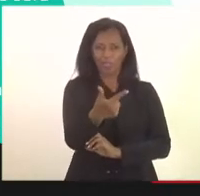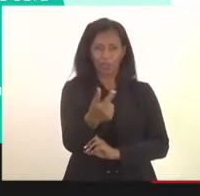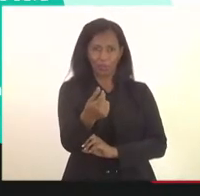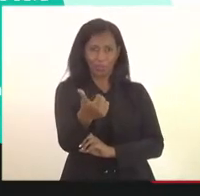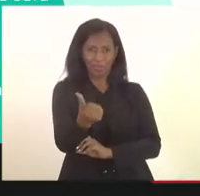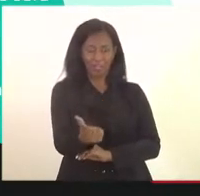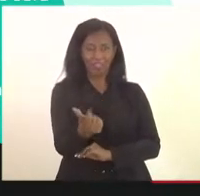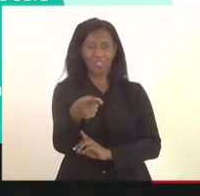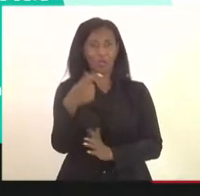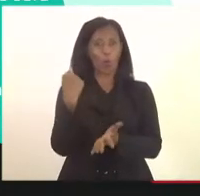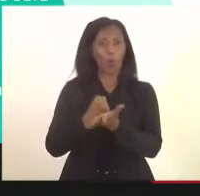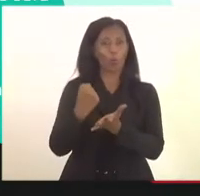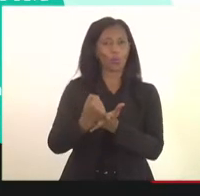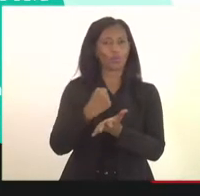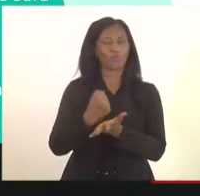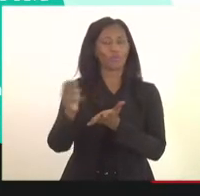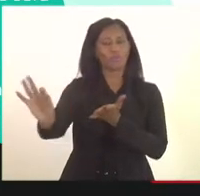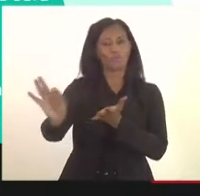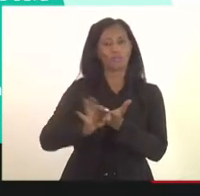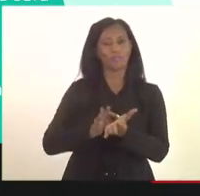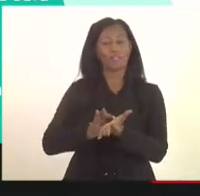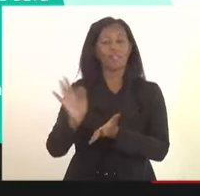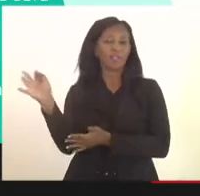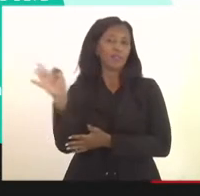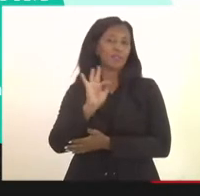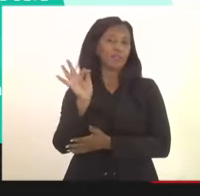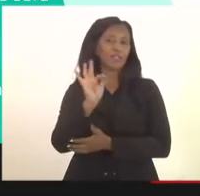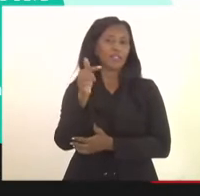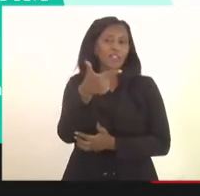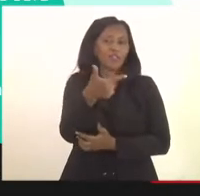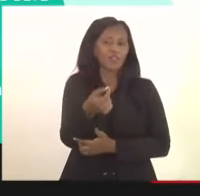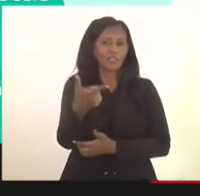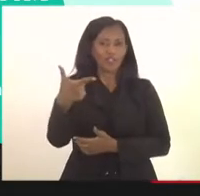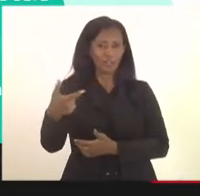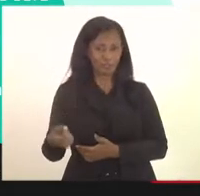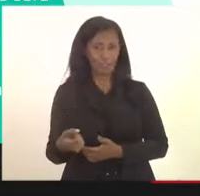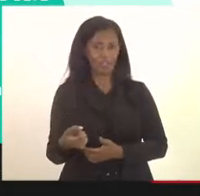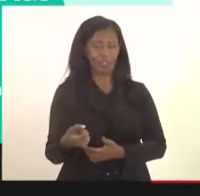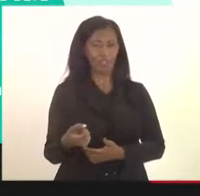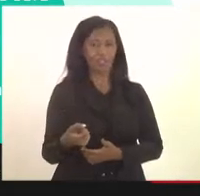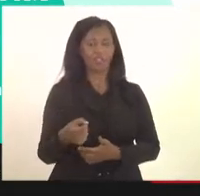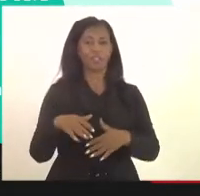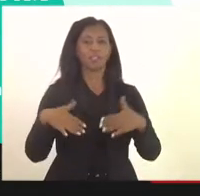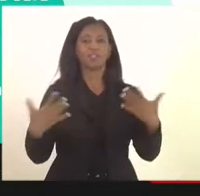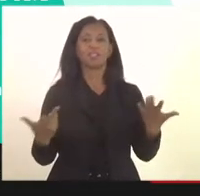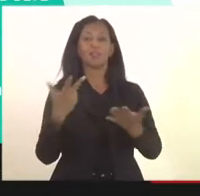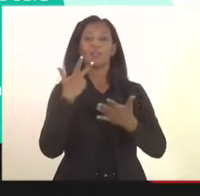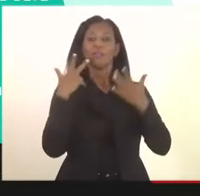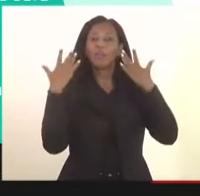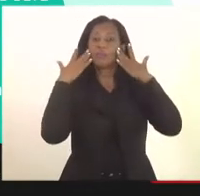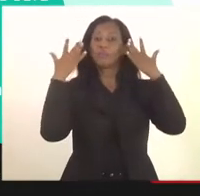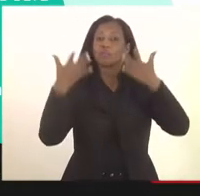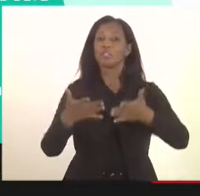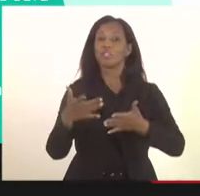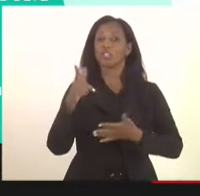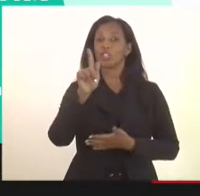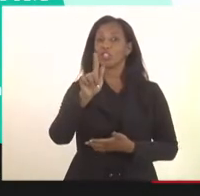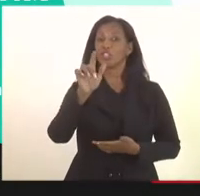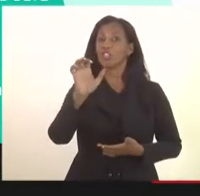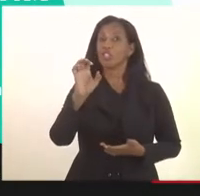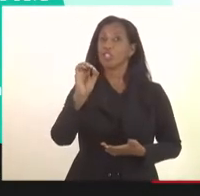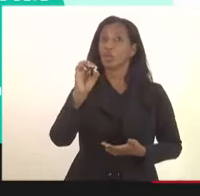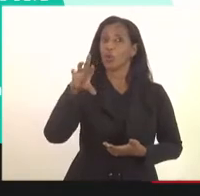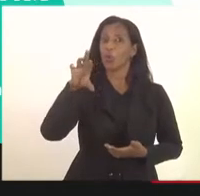concessão, cujos contratos foram assinados em fevereiro de 2020. Então, nós estamos falando, do ponto de vista de geologia, ontem, né?